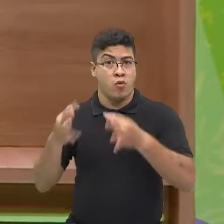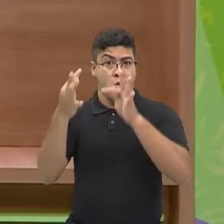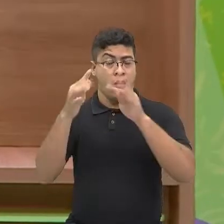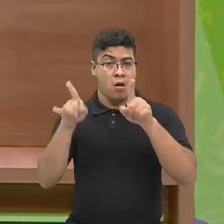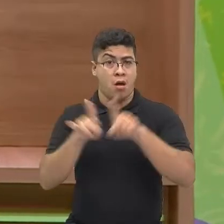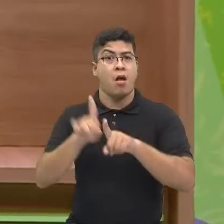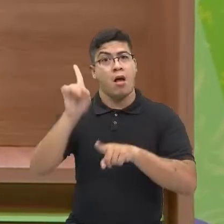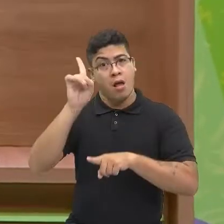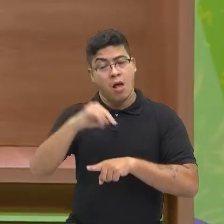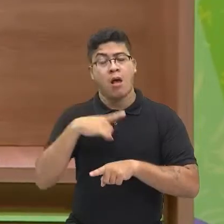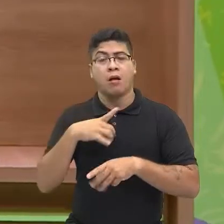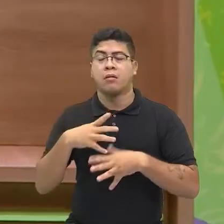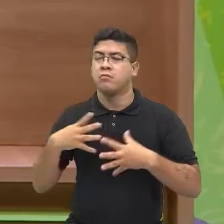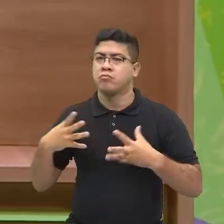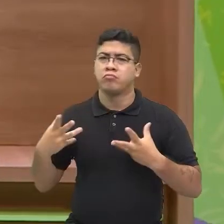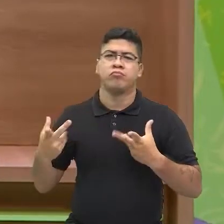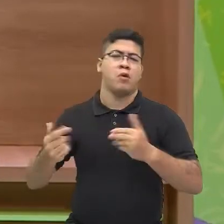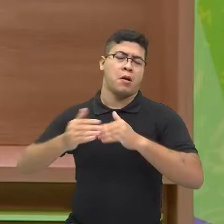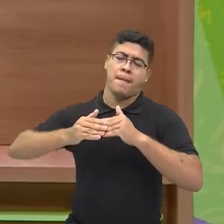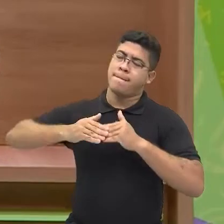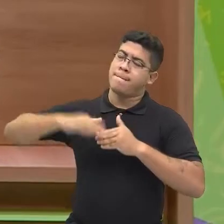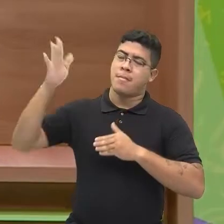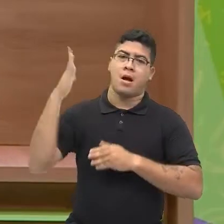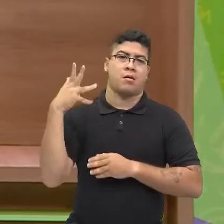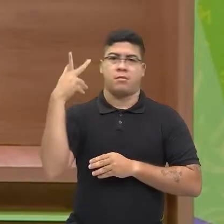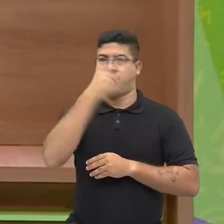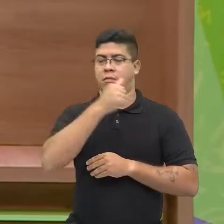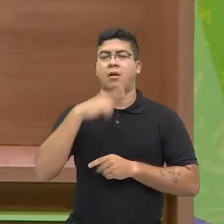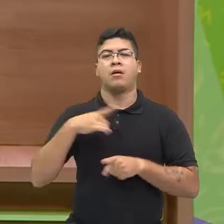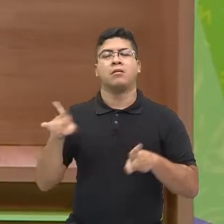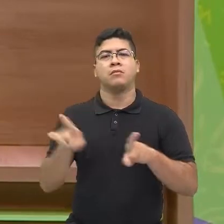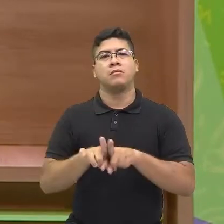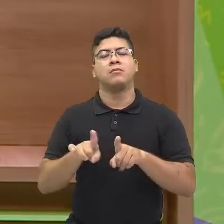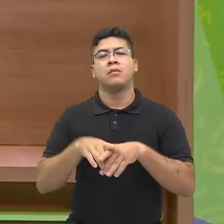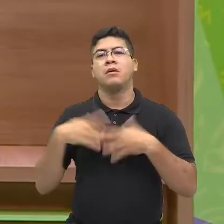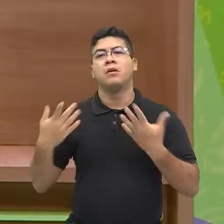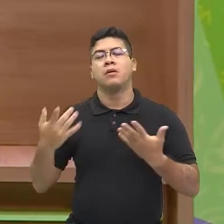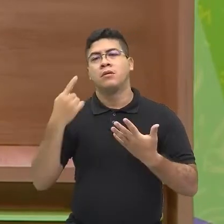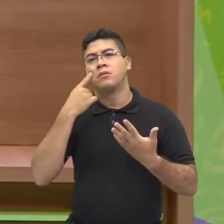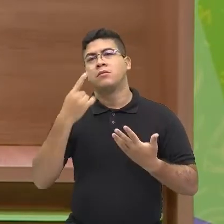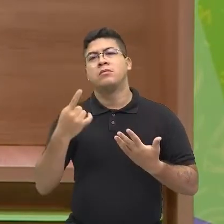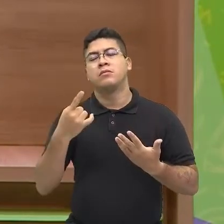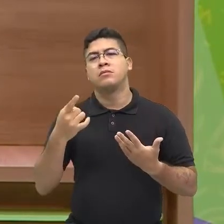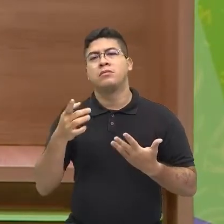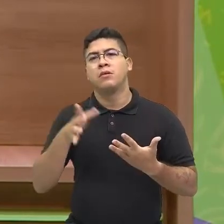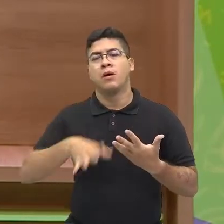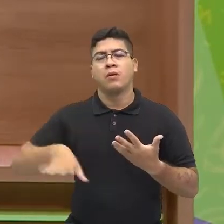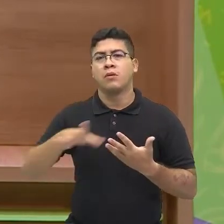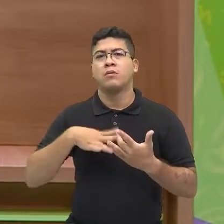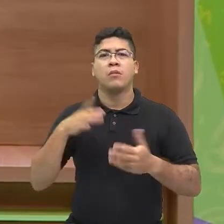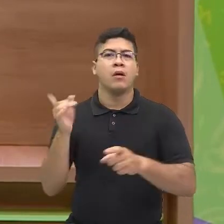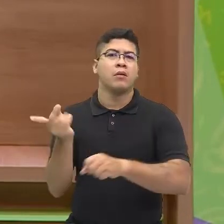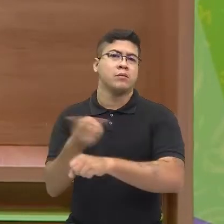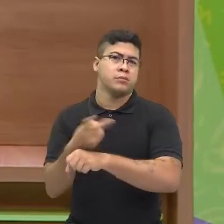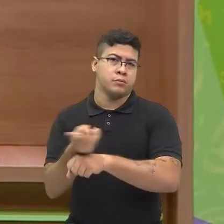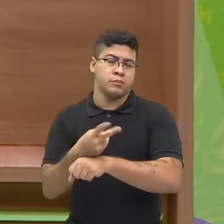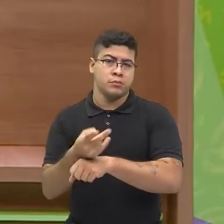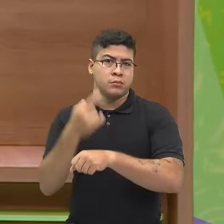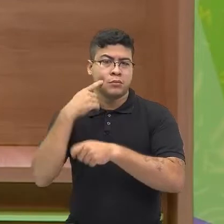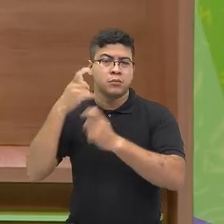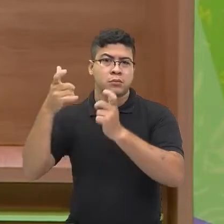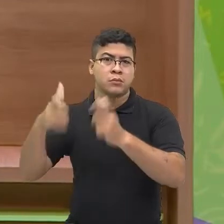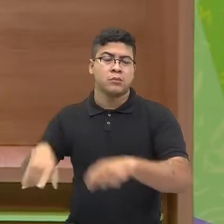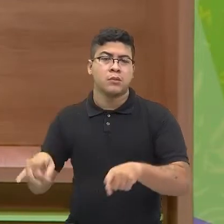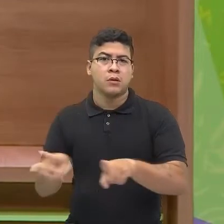era para eles algo muito mais belo do que uma escultura, do que uma pintura. E eles procuravam retratar nas